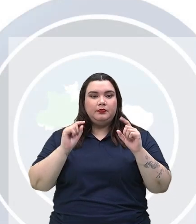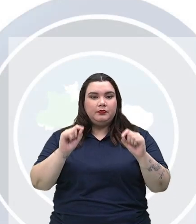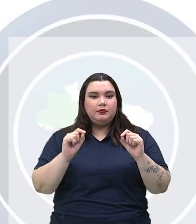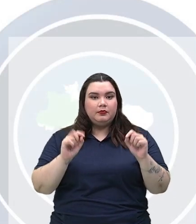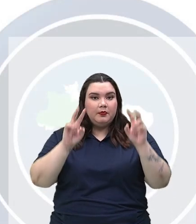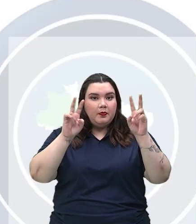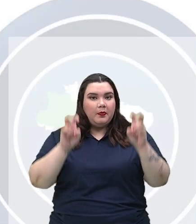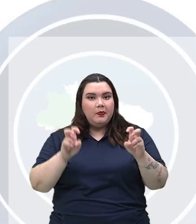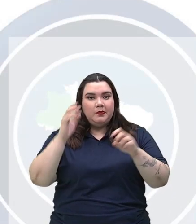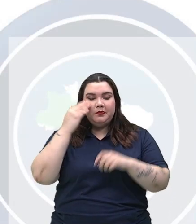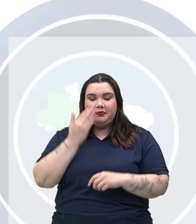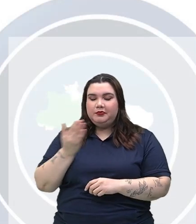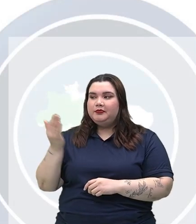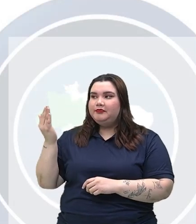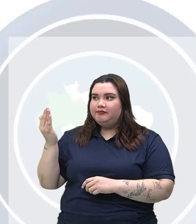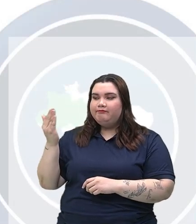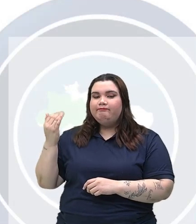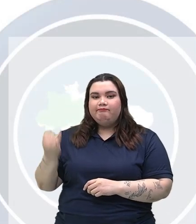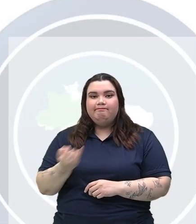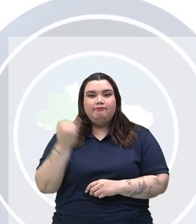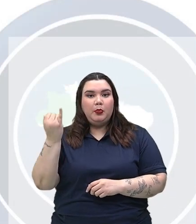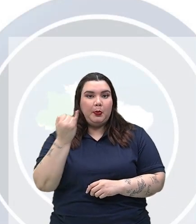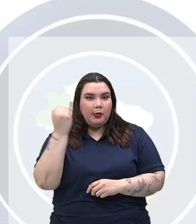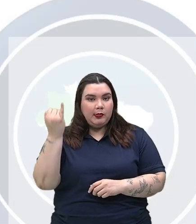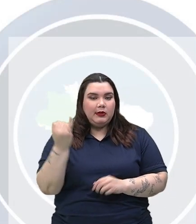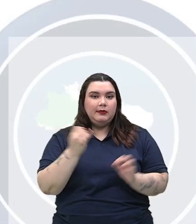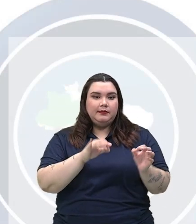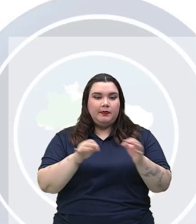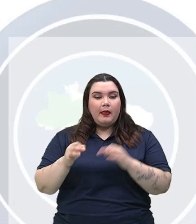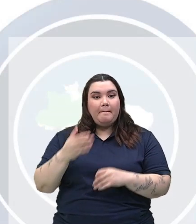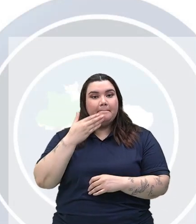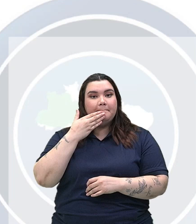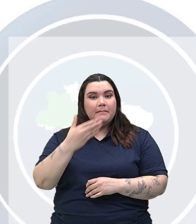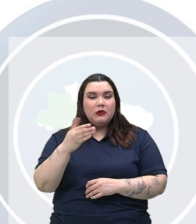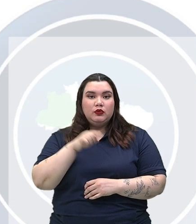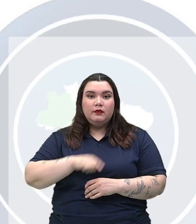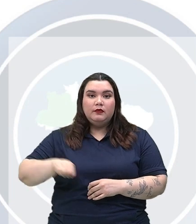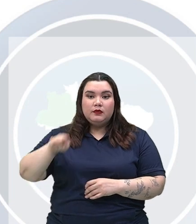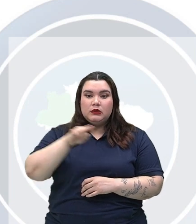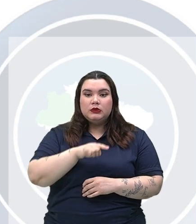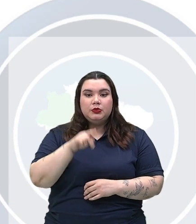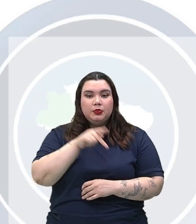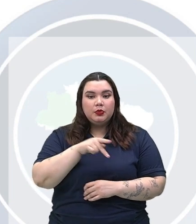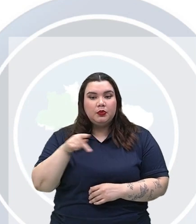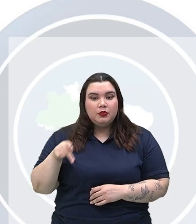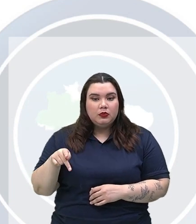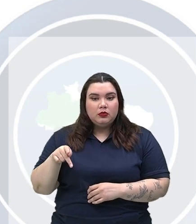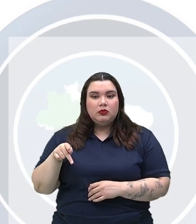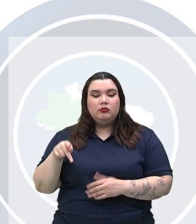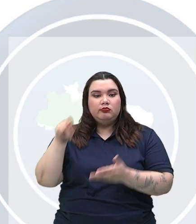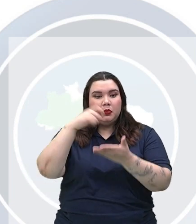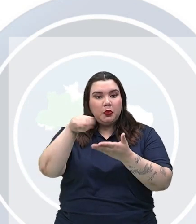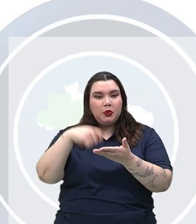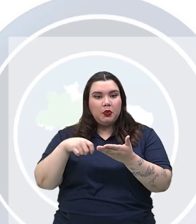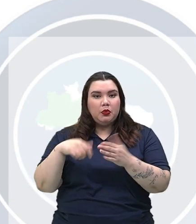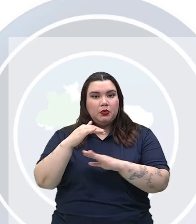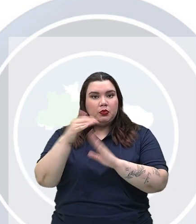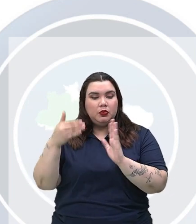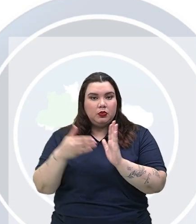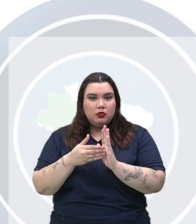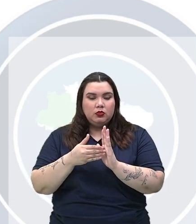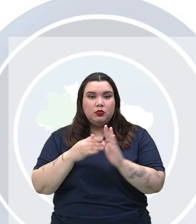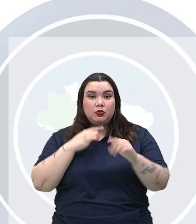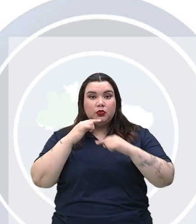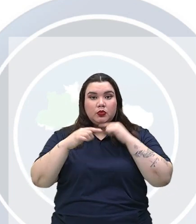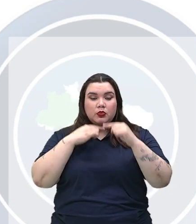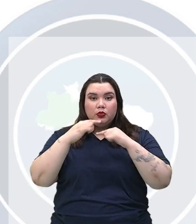tema que a gente considera muito relevante, né, Keila? E já pedir para vocês, professores, que façam as anotações de vocês, das